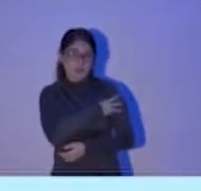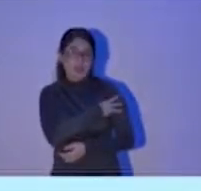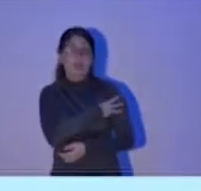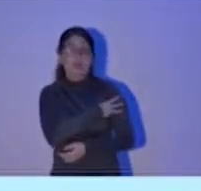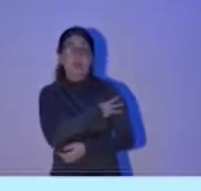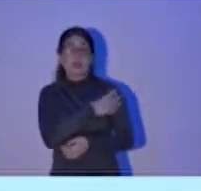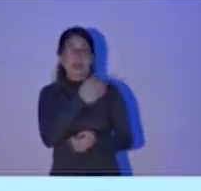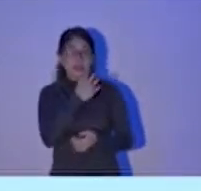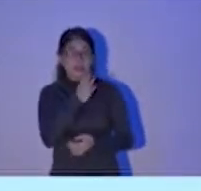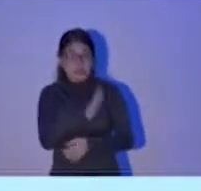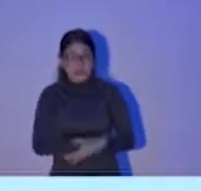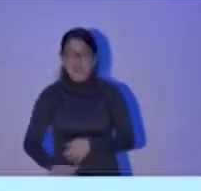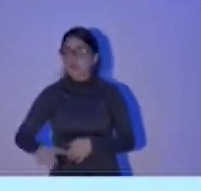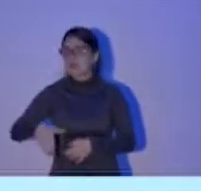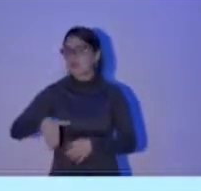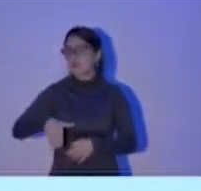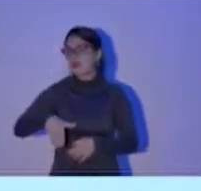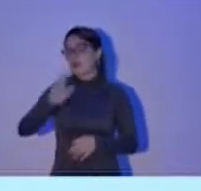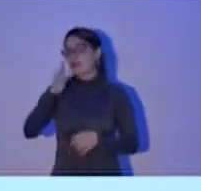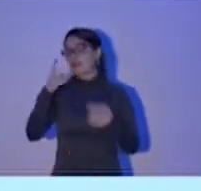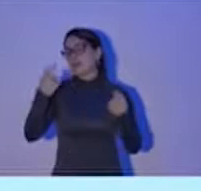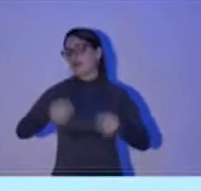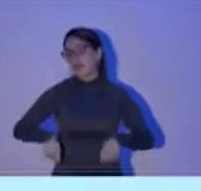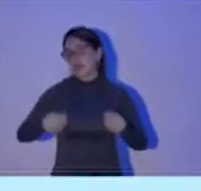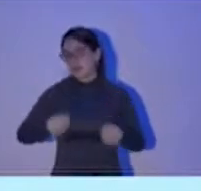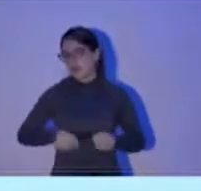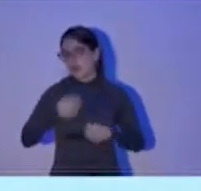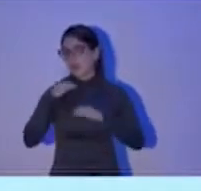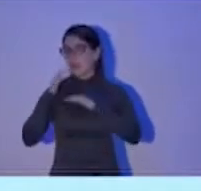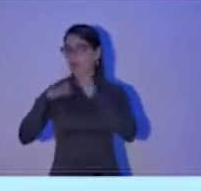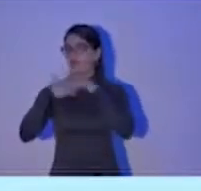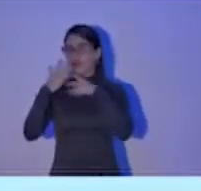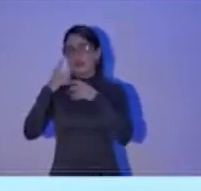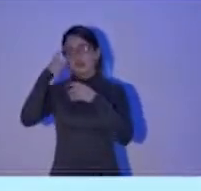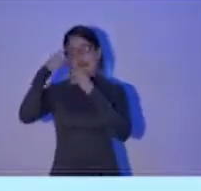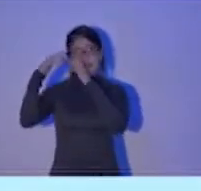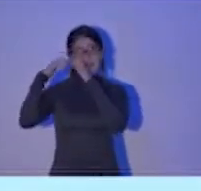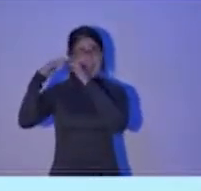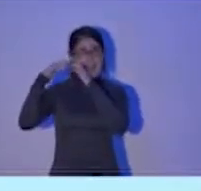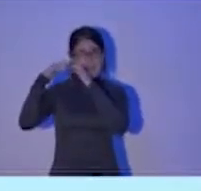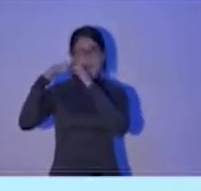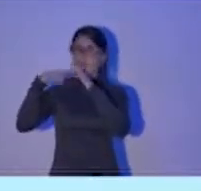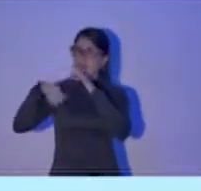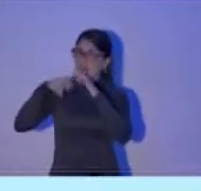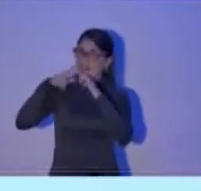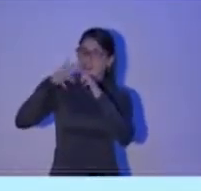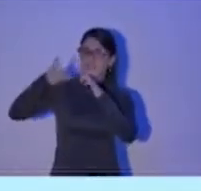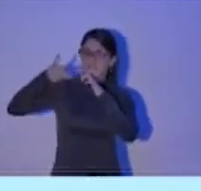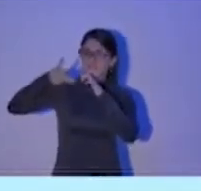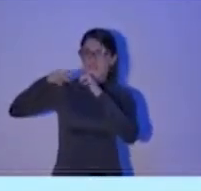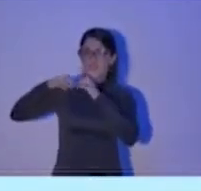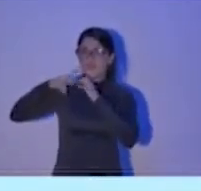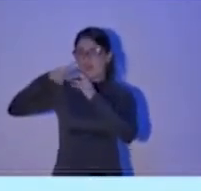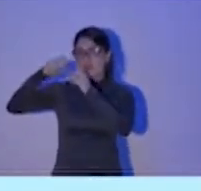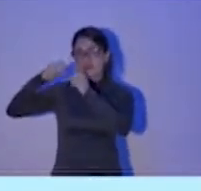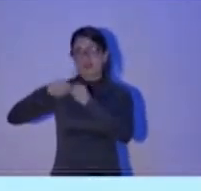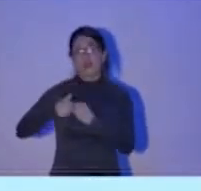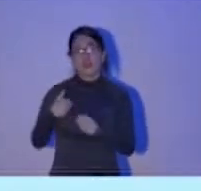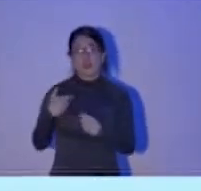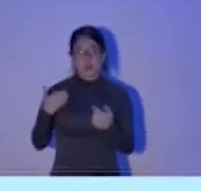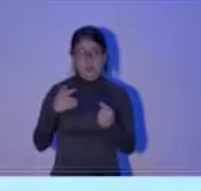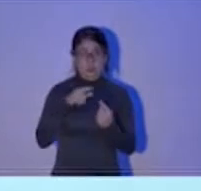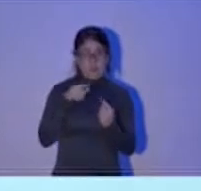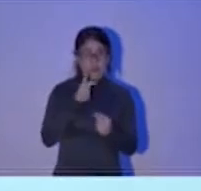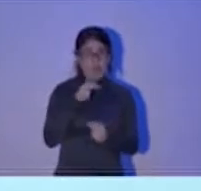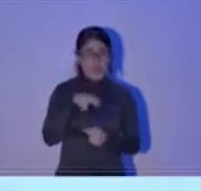precisam desenvolver e têm a capacidade cognitiva mais desenvolvida. Hoje, para a gente cumprir a meta de 2024 do